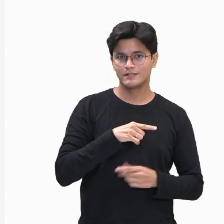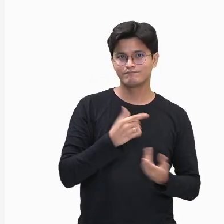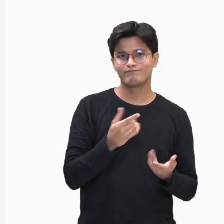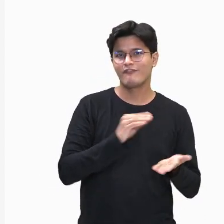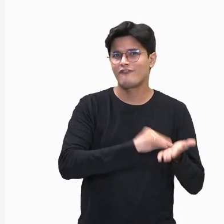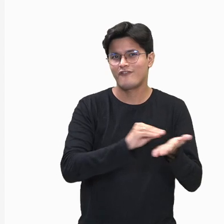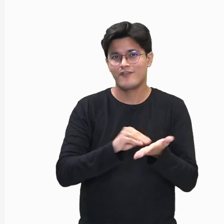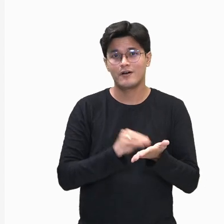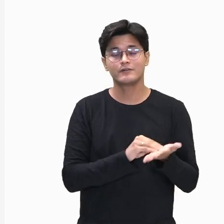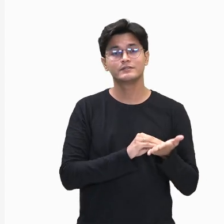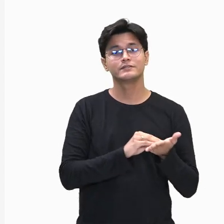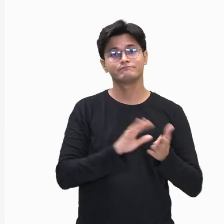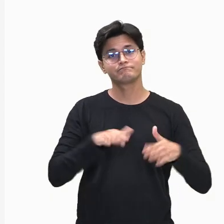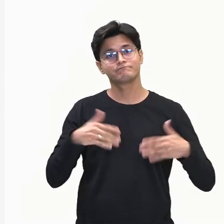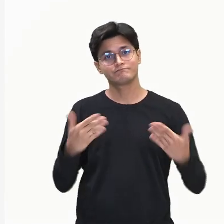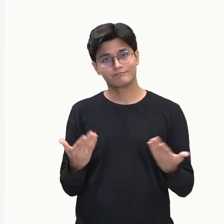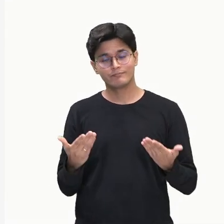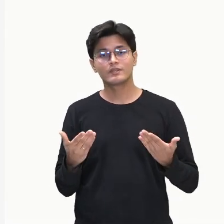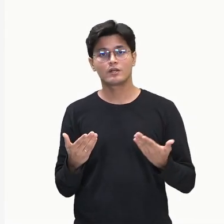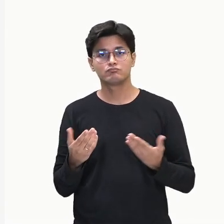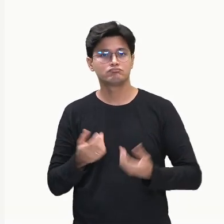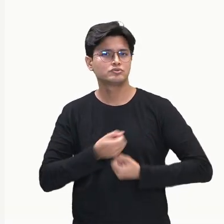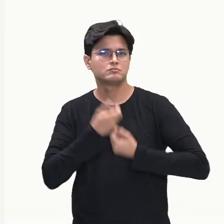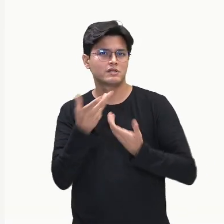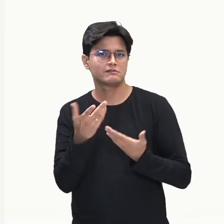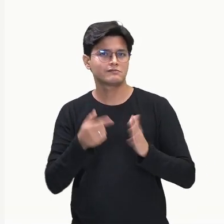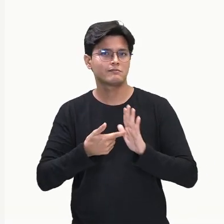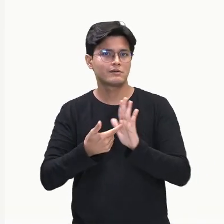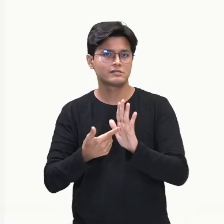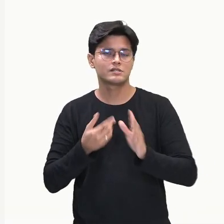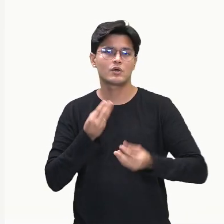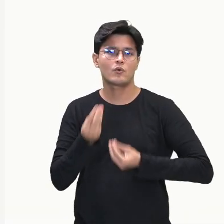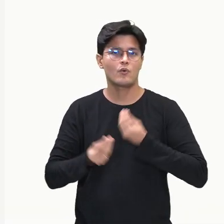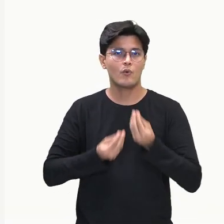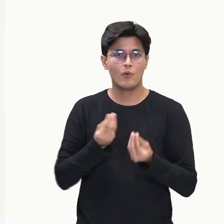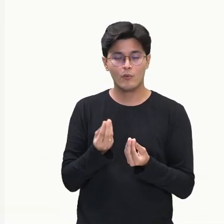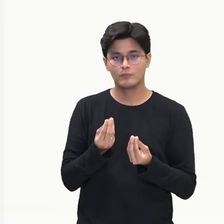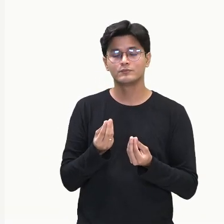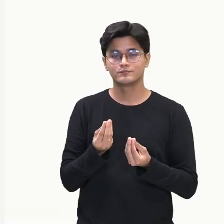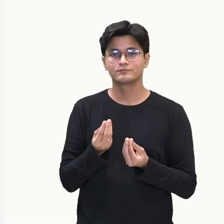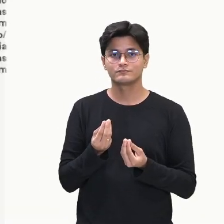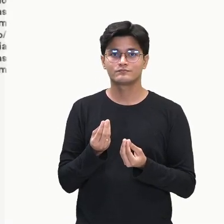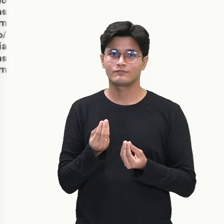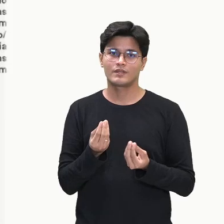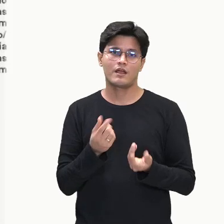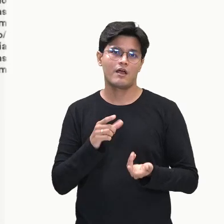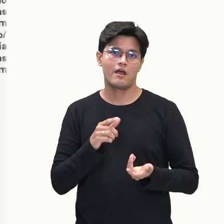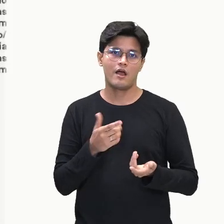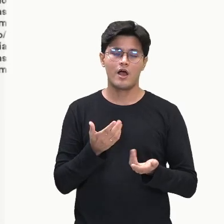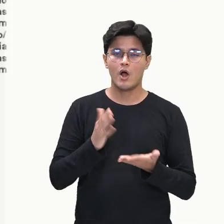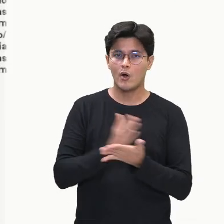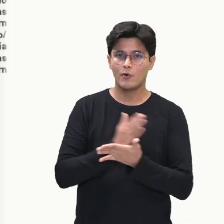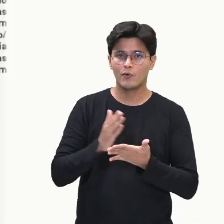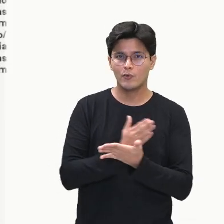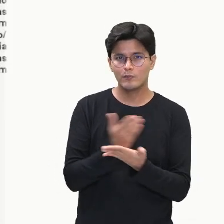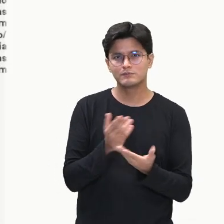aparecer também na disponibilidade ou indisponibilidade dos serviços básicos,